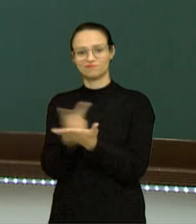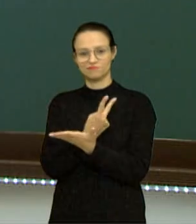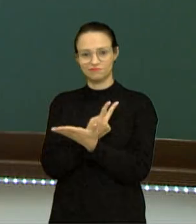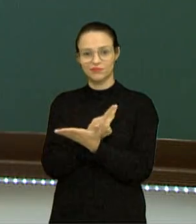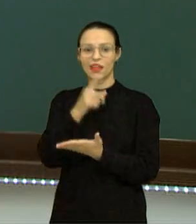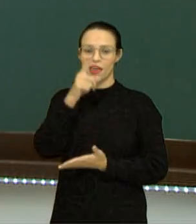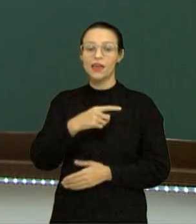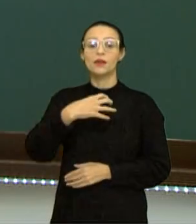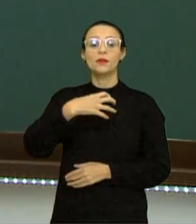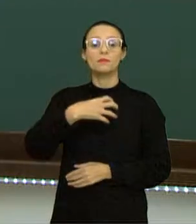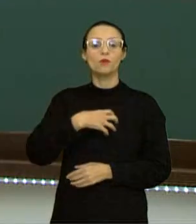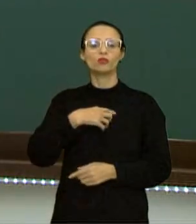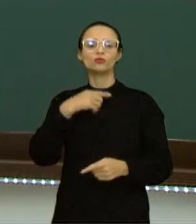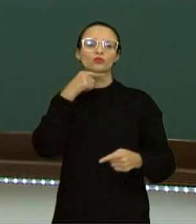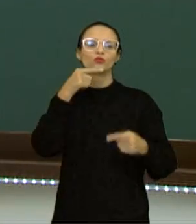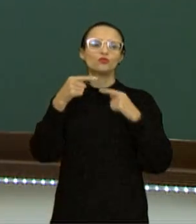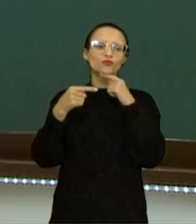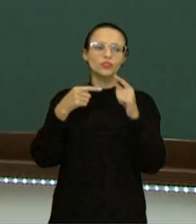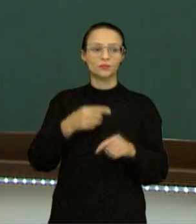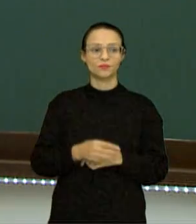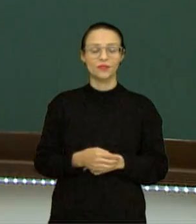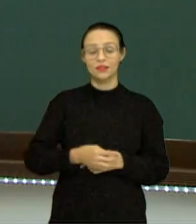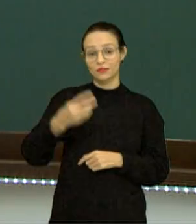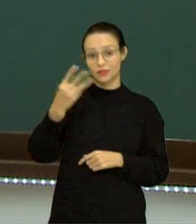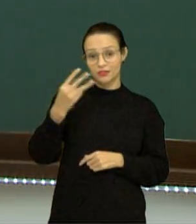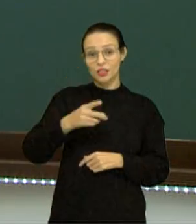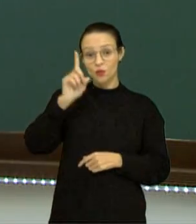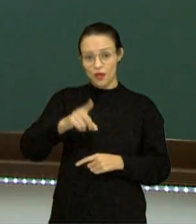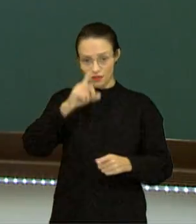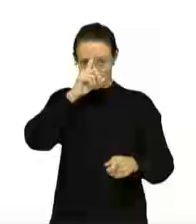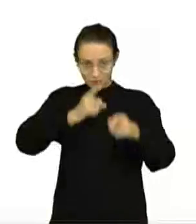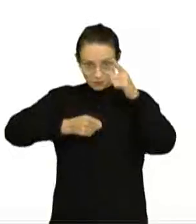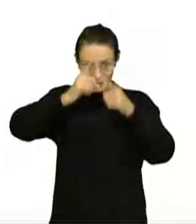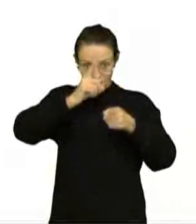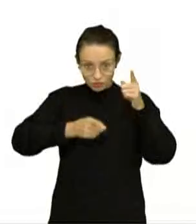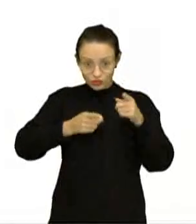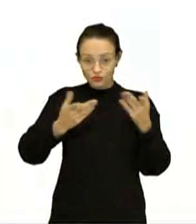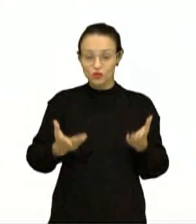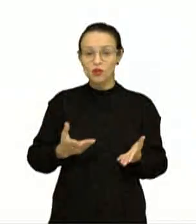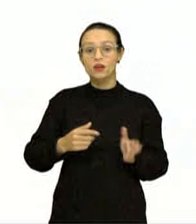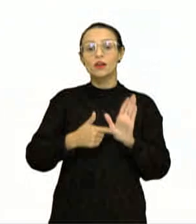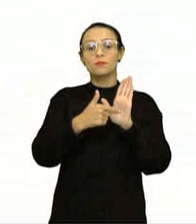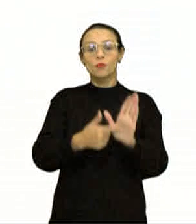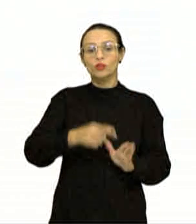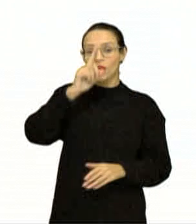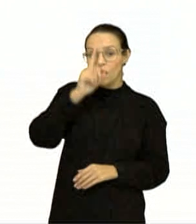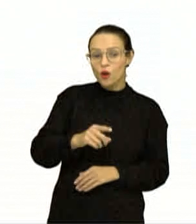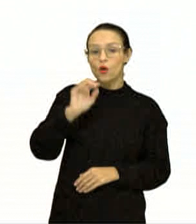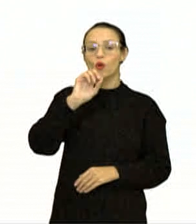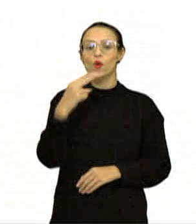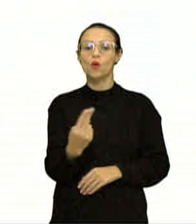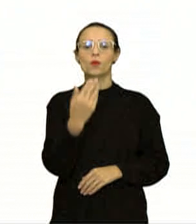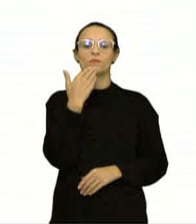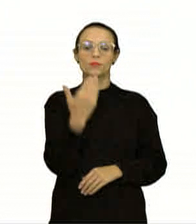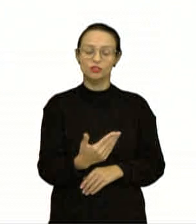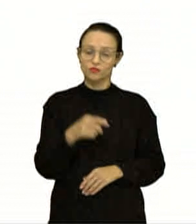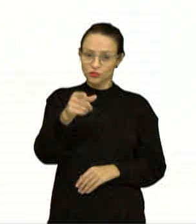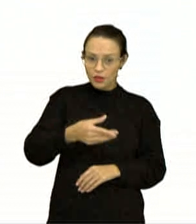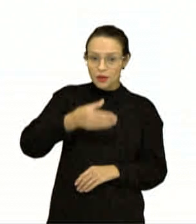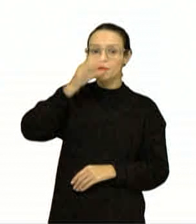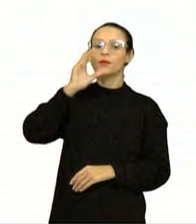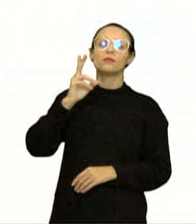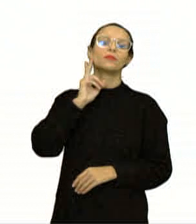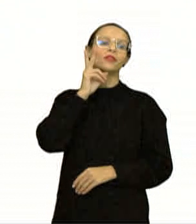modo subjuntivo. E o terceiro, imperativo. Indica ordem ou pedido. Beba o